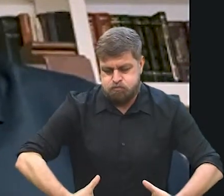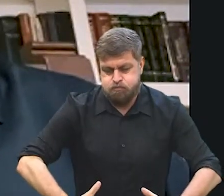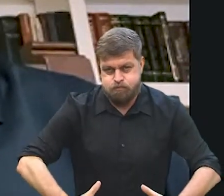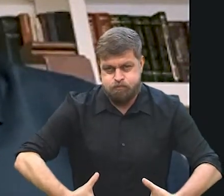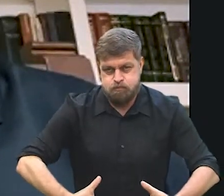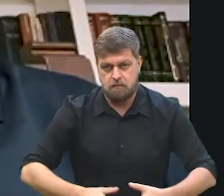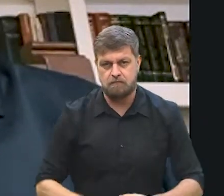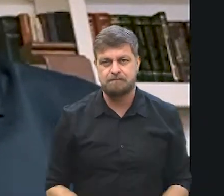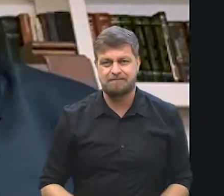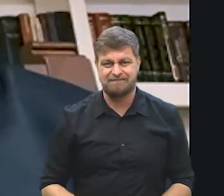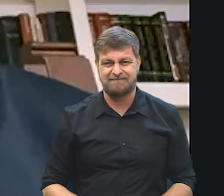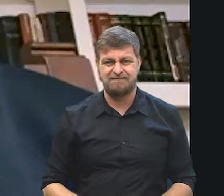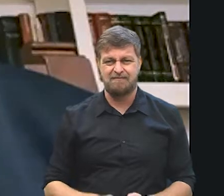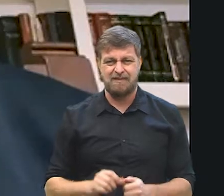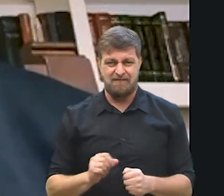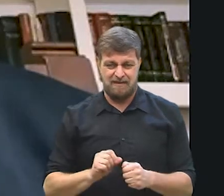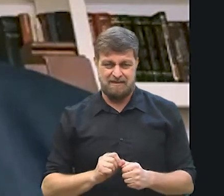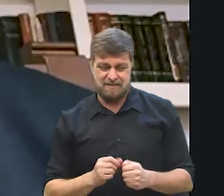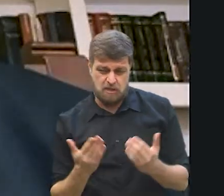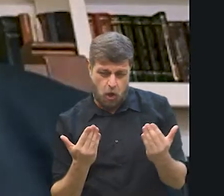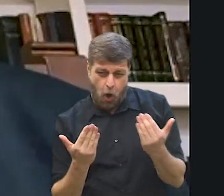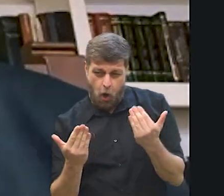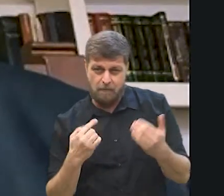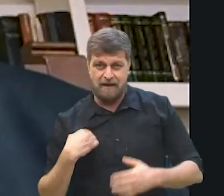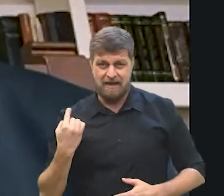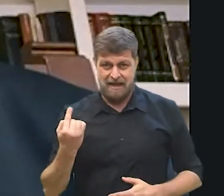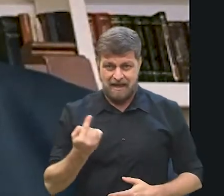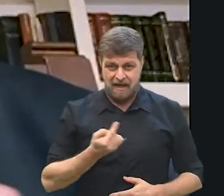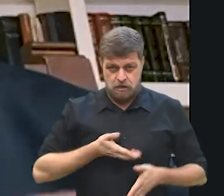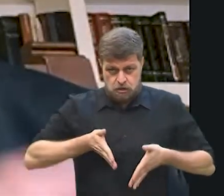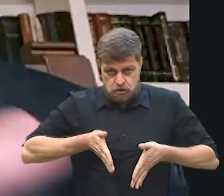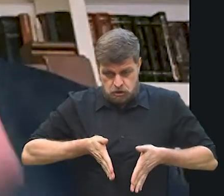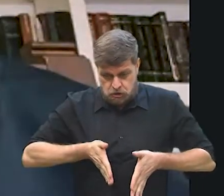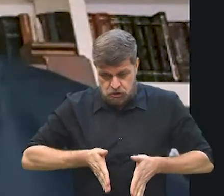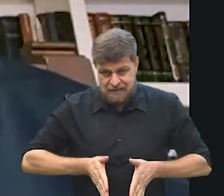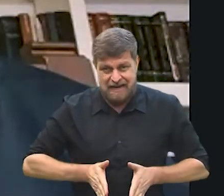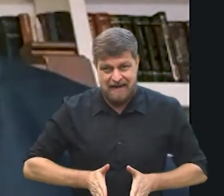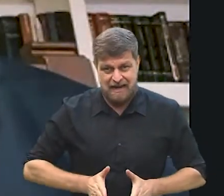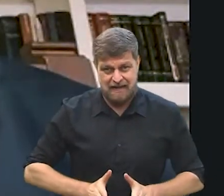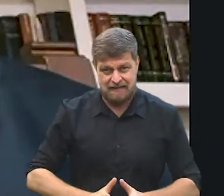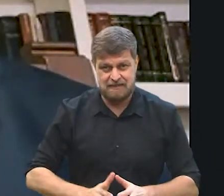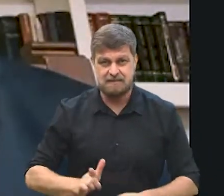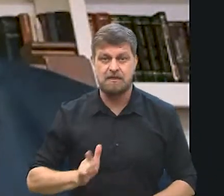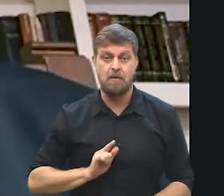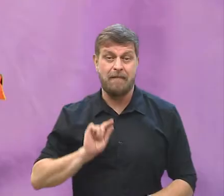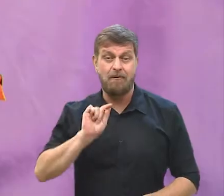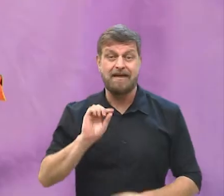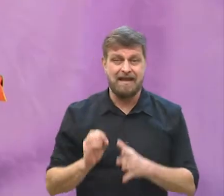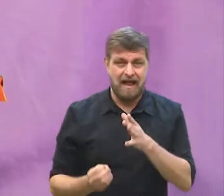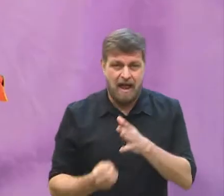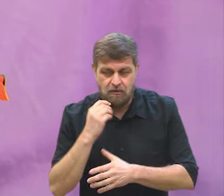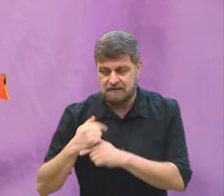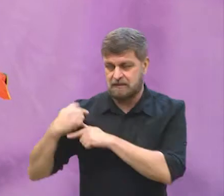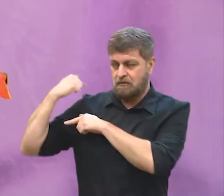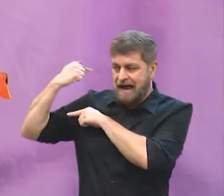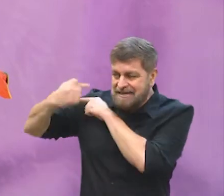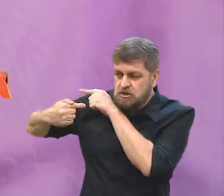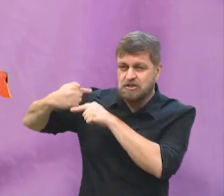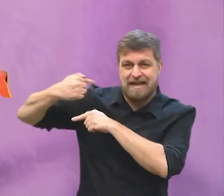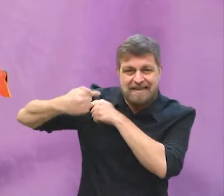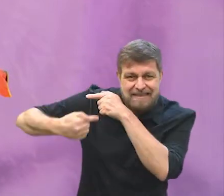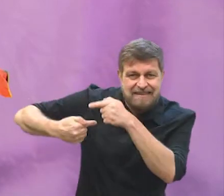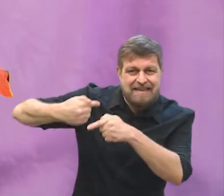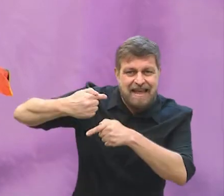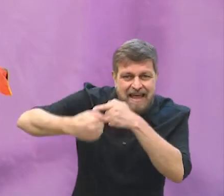muito grande. Chama proporção. Nós nascemos dentro de uma proporção, apesar que somos fruto genéticos de